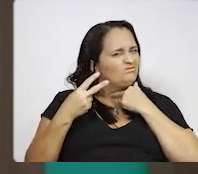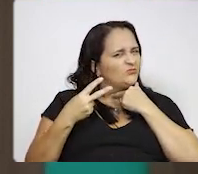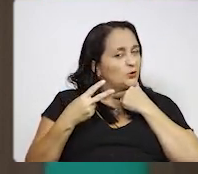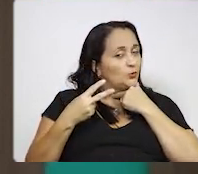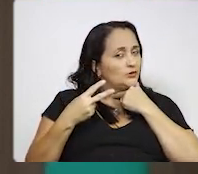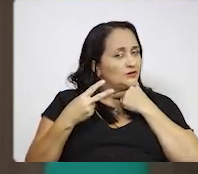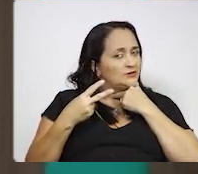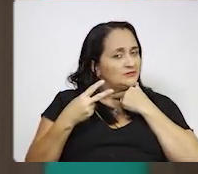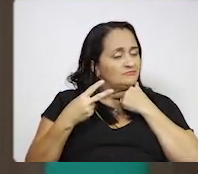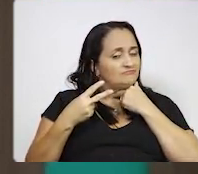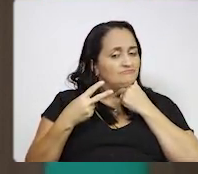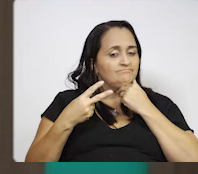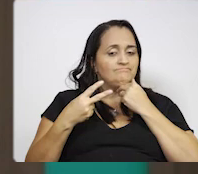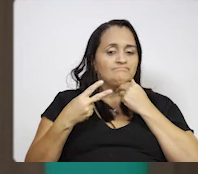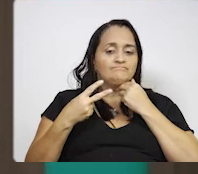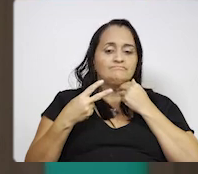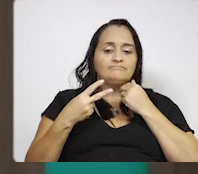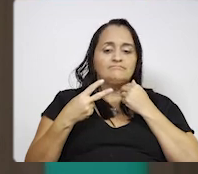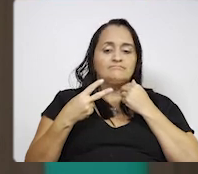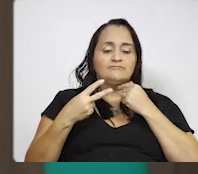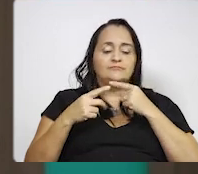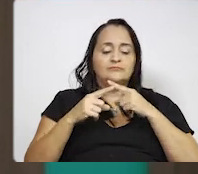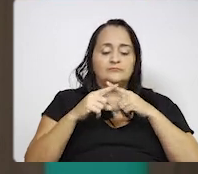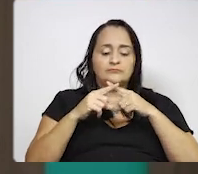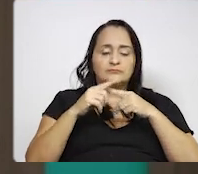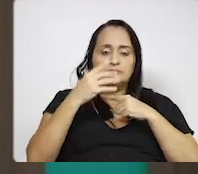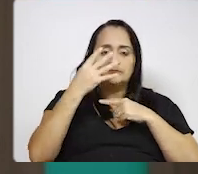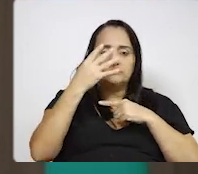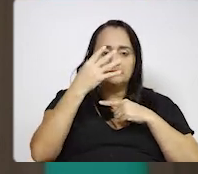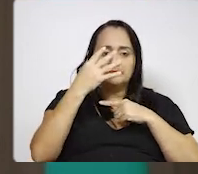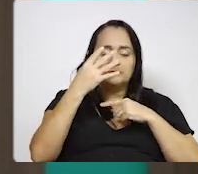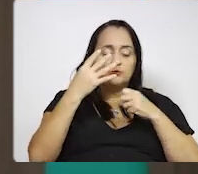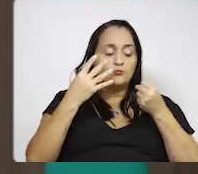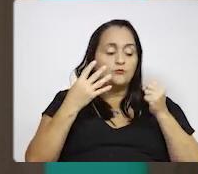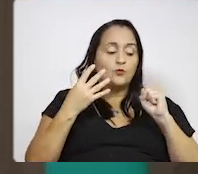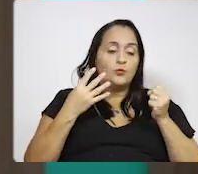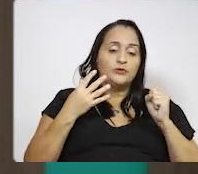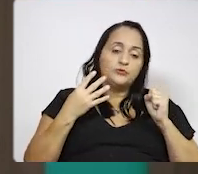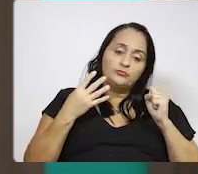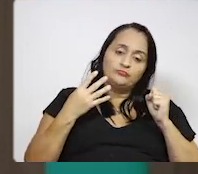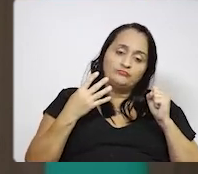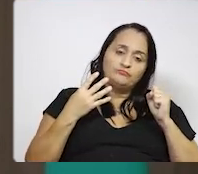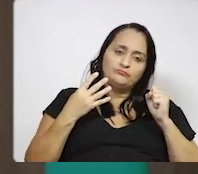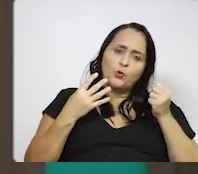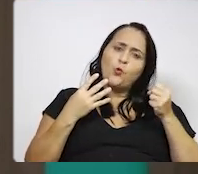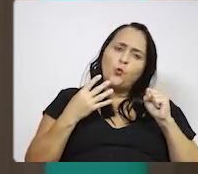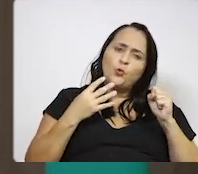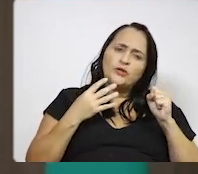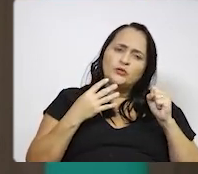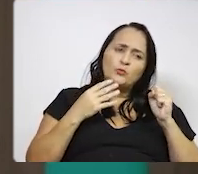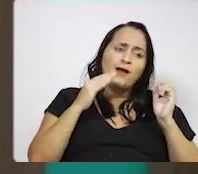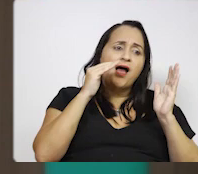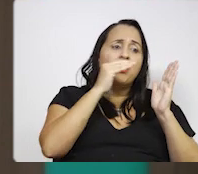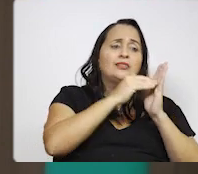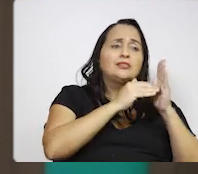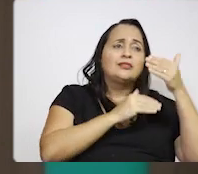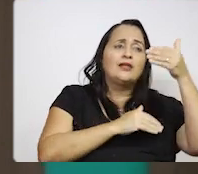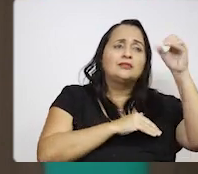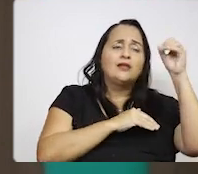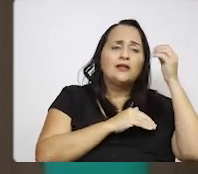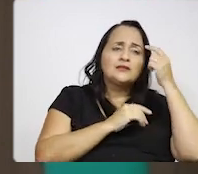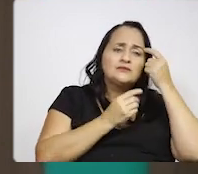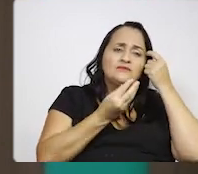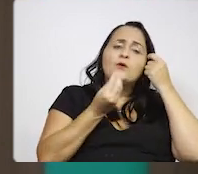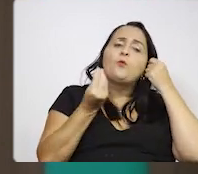para o 2. Então, o 2 vai ficar aqui. 2 vezes 4, 8. 8.